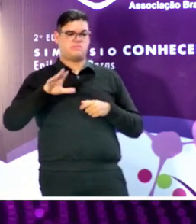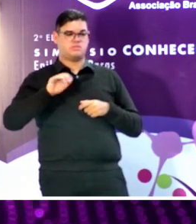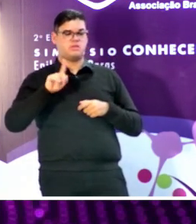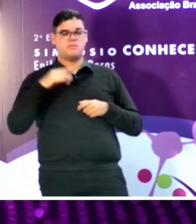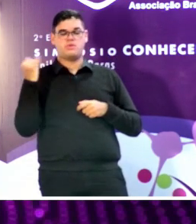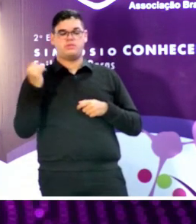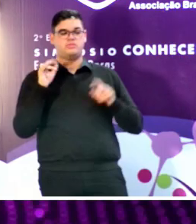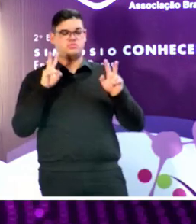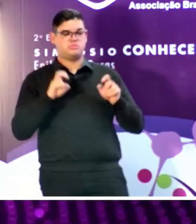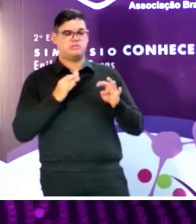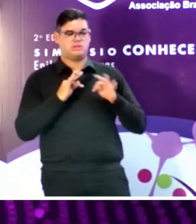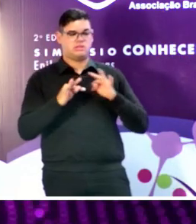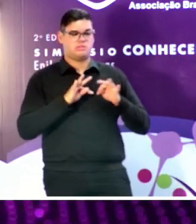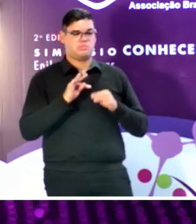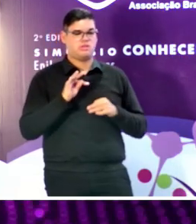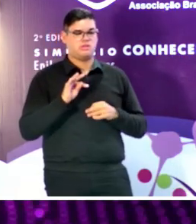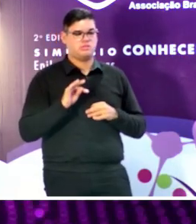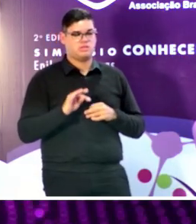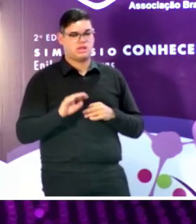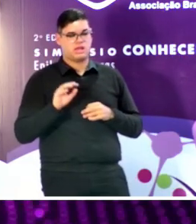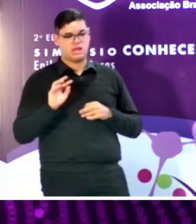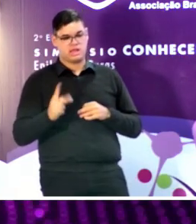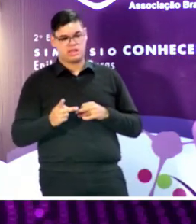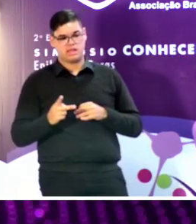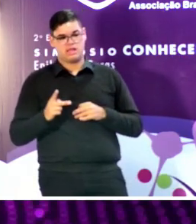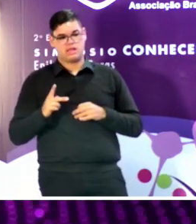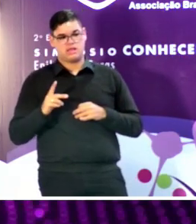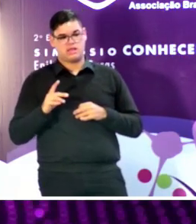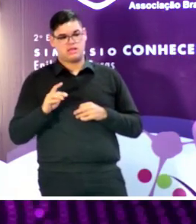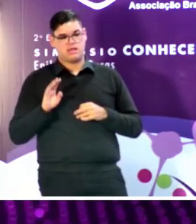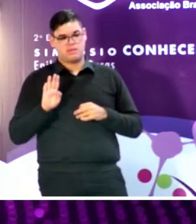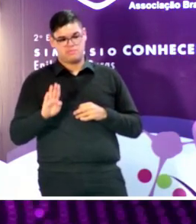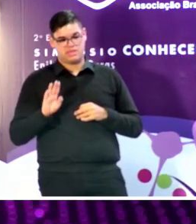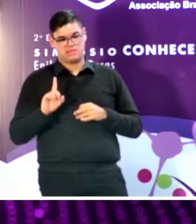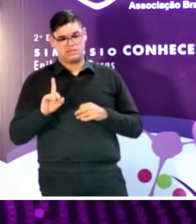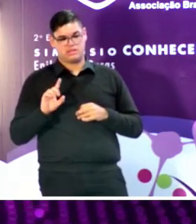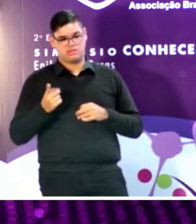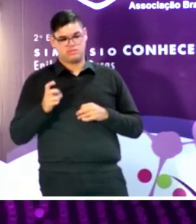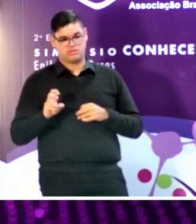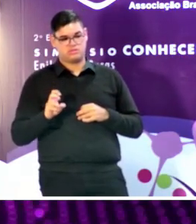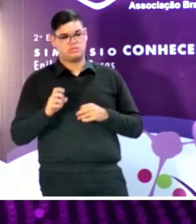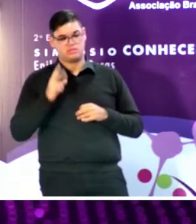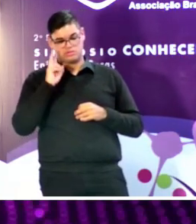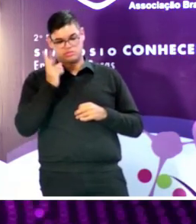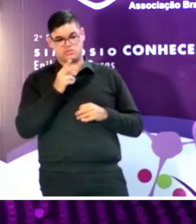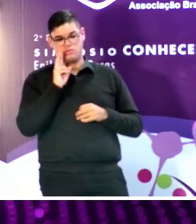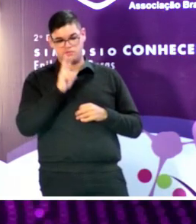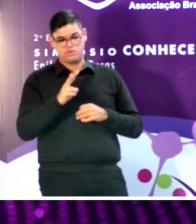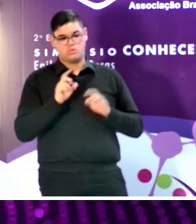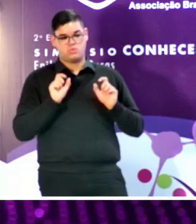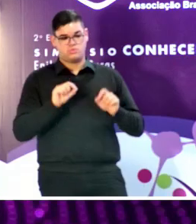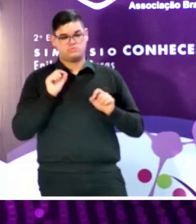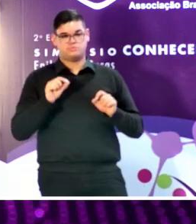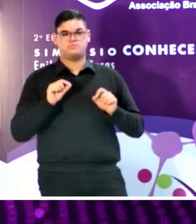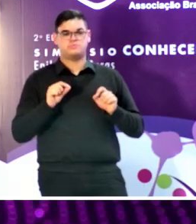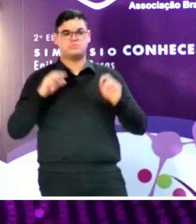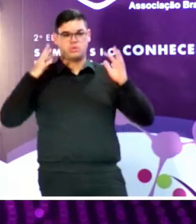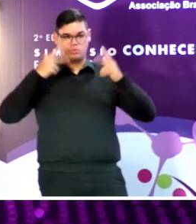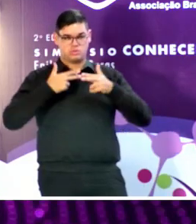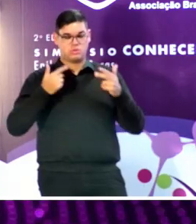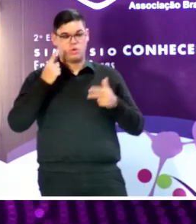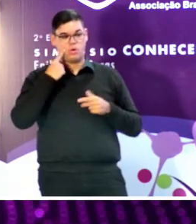do HC. A gente viu, então, aqui o animal. Então, o ratinho ele foi desafiado